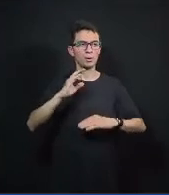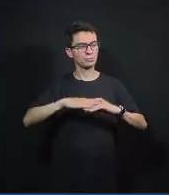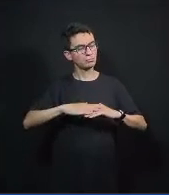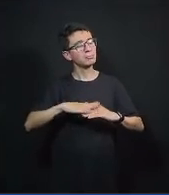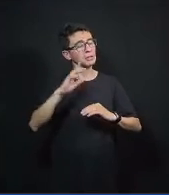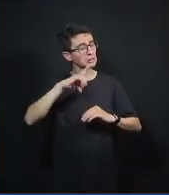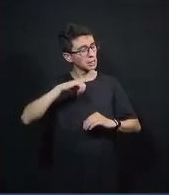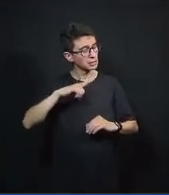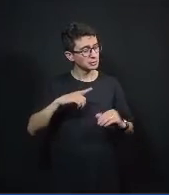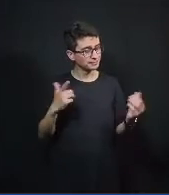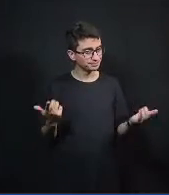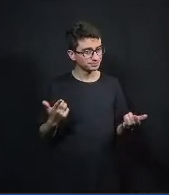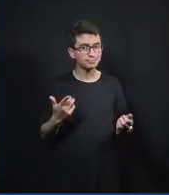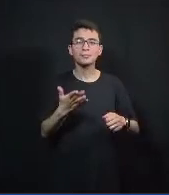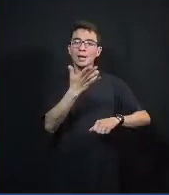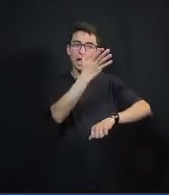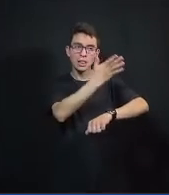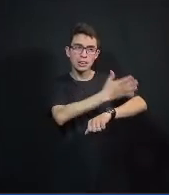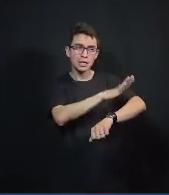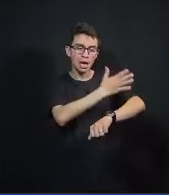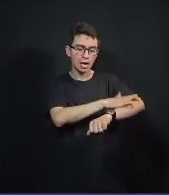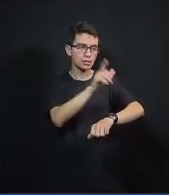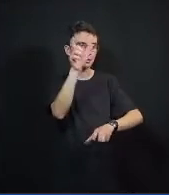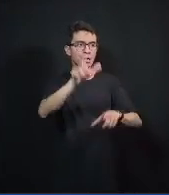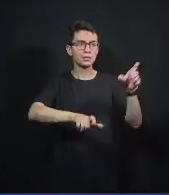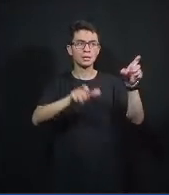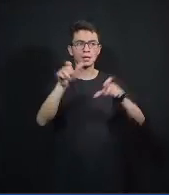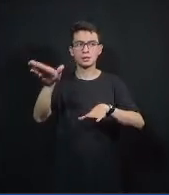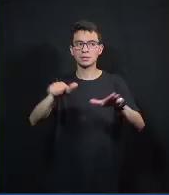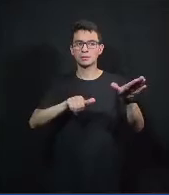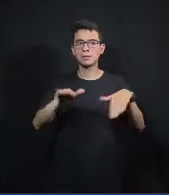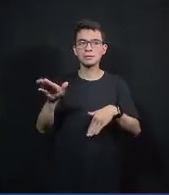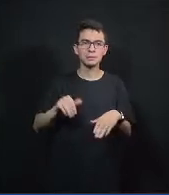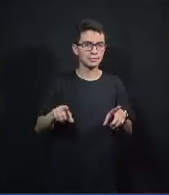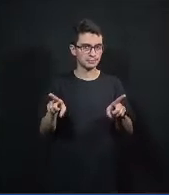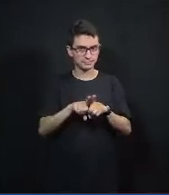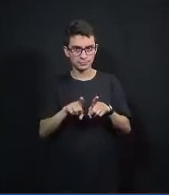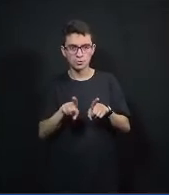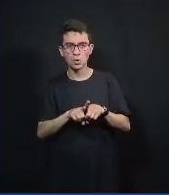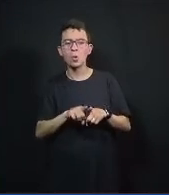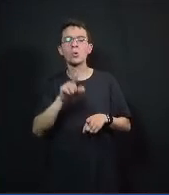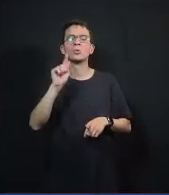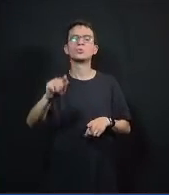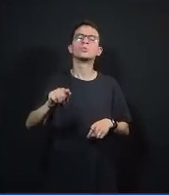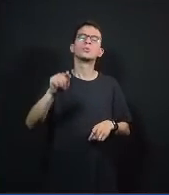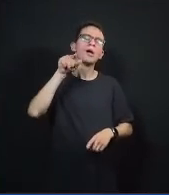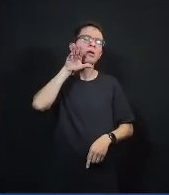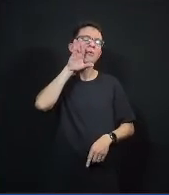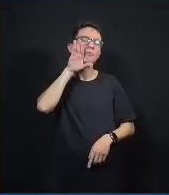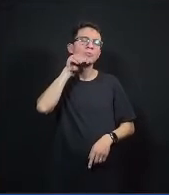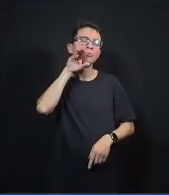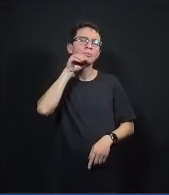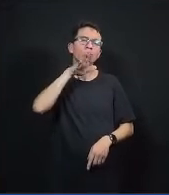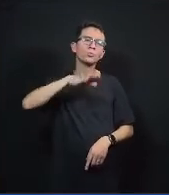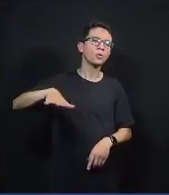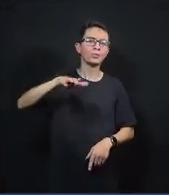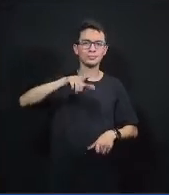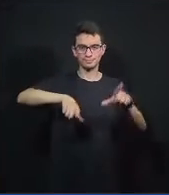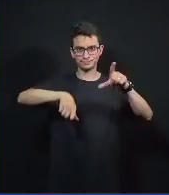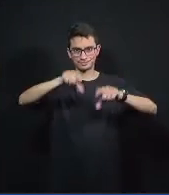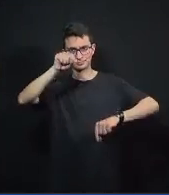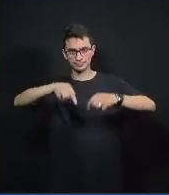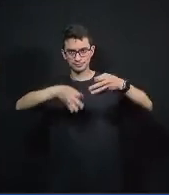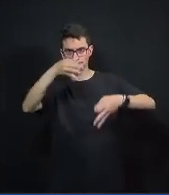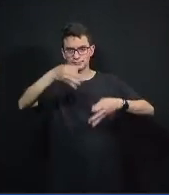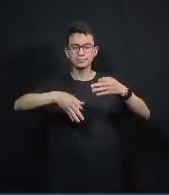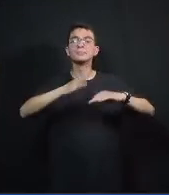eleitorais, treinar os cidadãos convocados para trabalhar como mesários e fazer a função típica do Poder Judiciário Eleitoral, que é julgar processo de